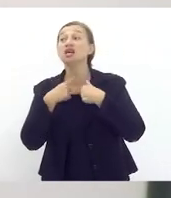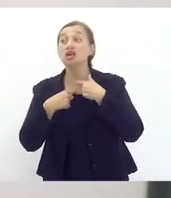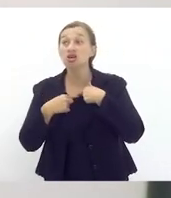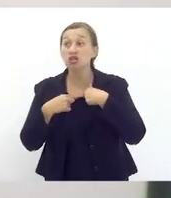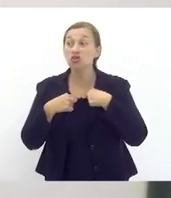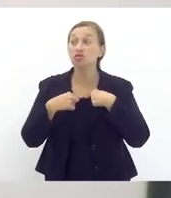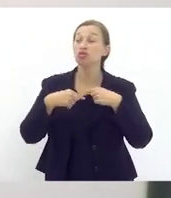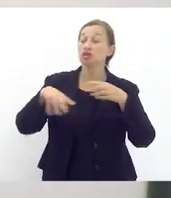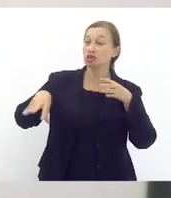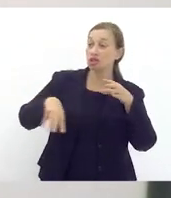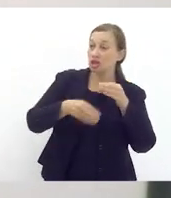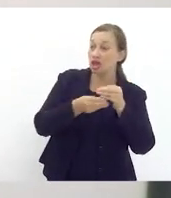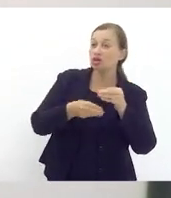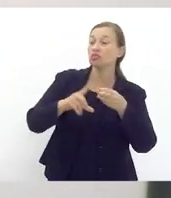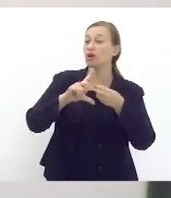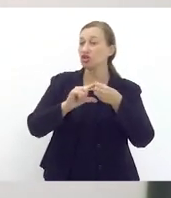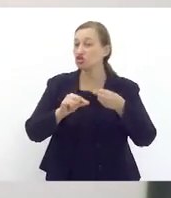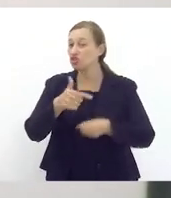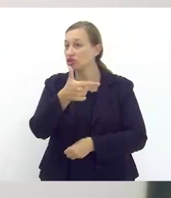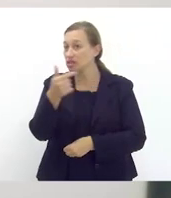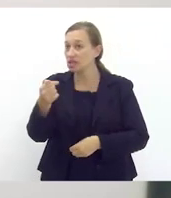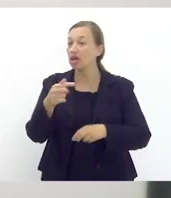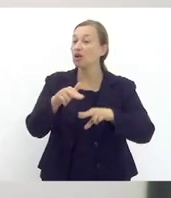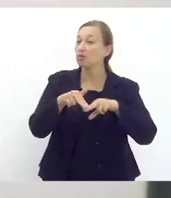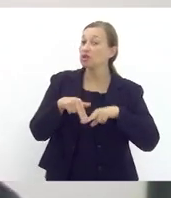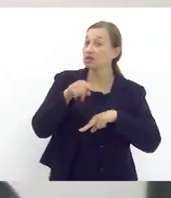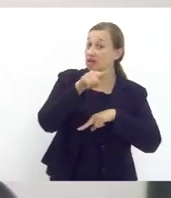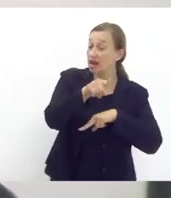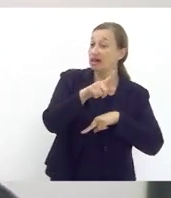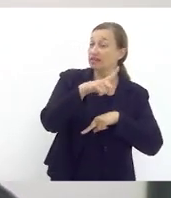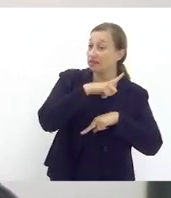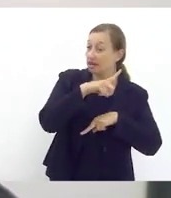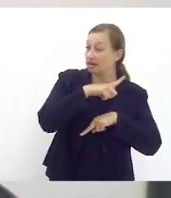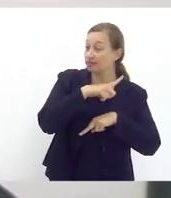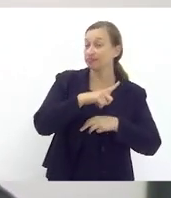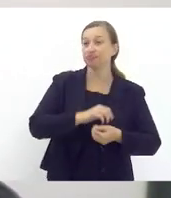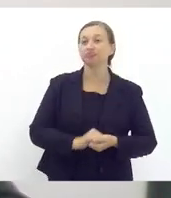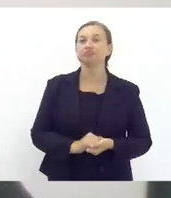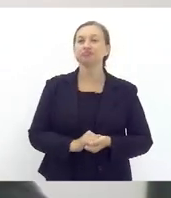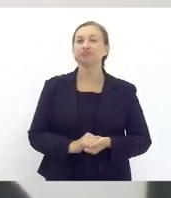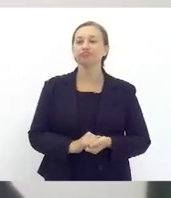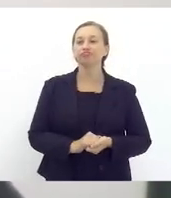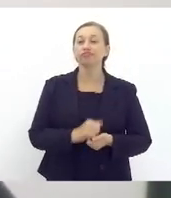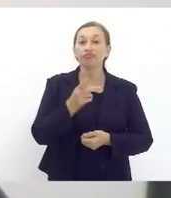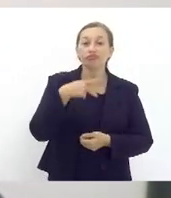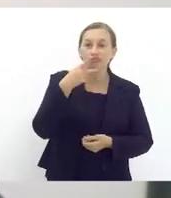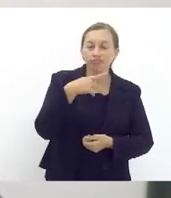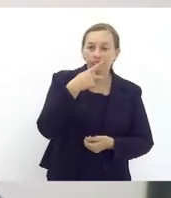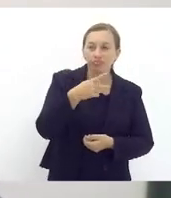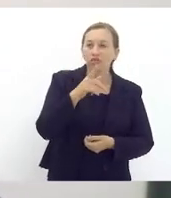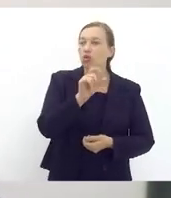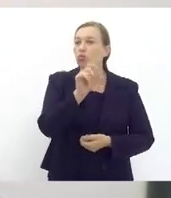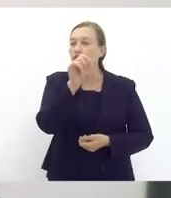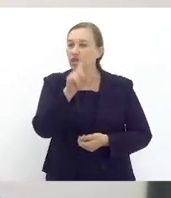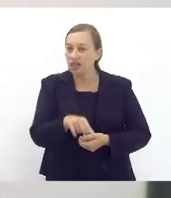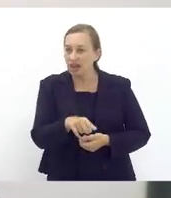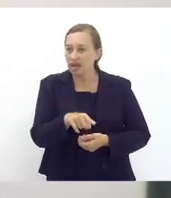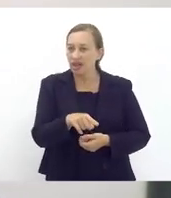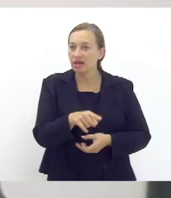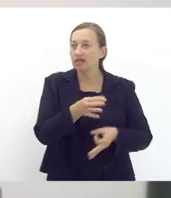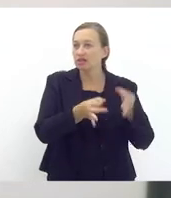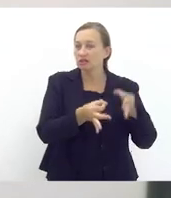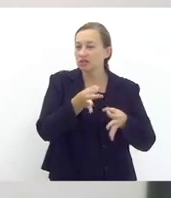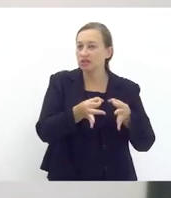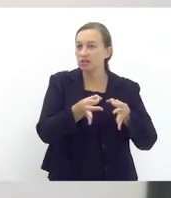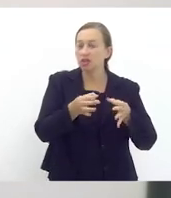consta no artigo 17 então por isso que lá vai ter o recorte mencionando o que são juridicamente as